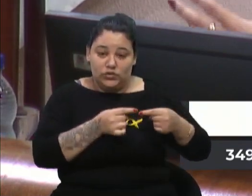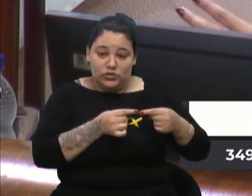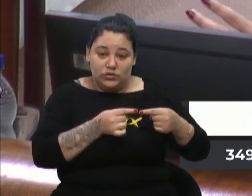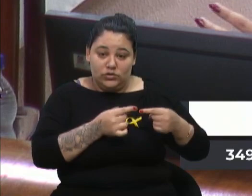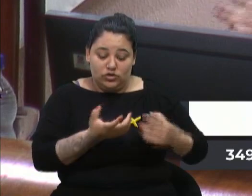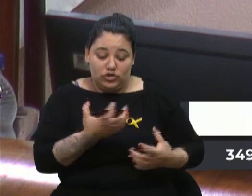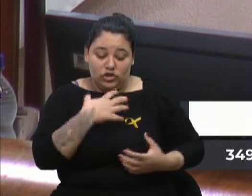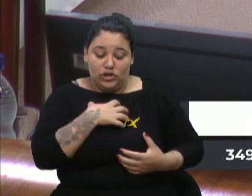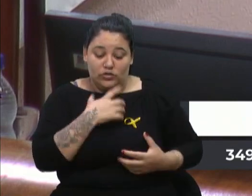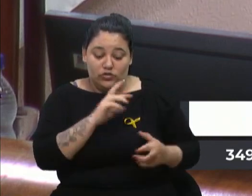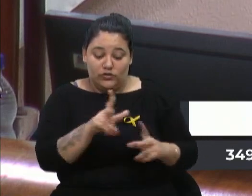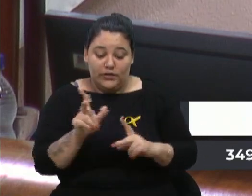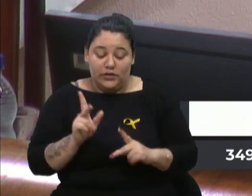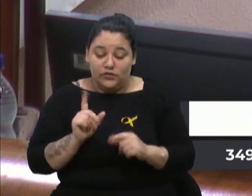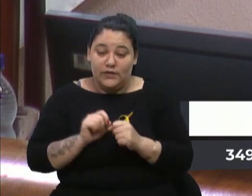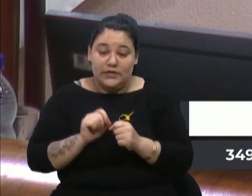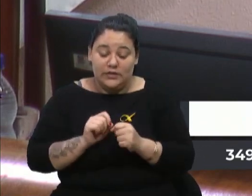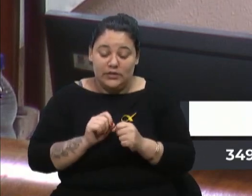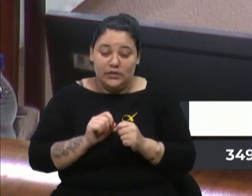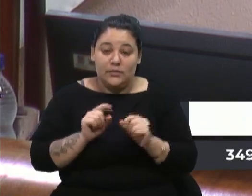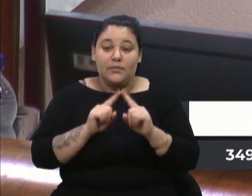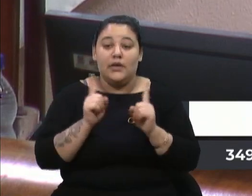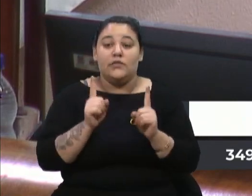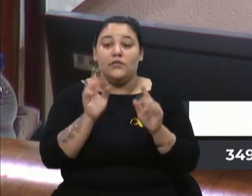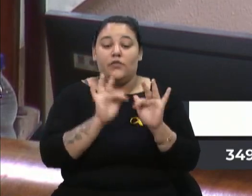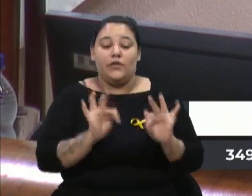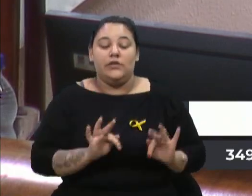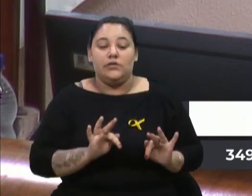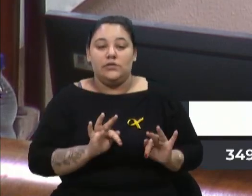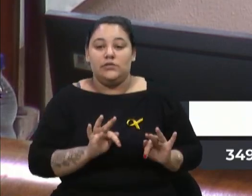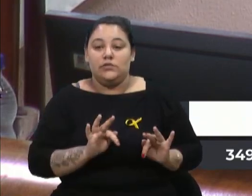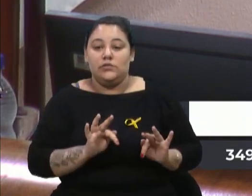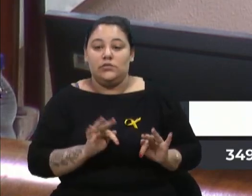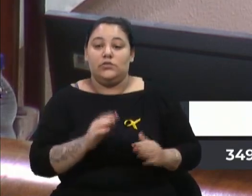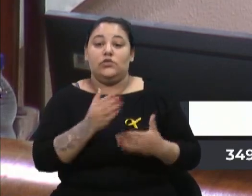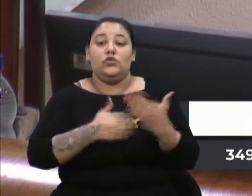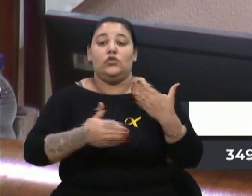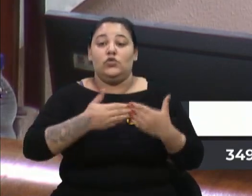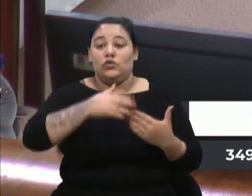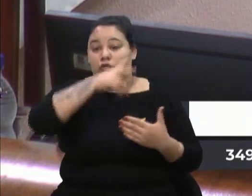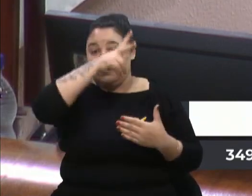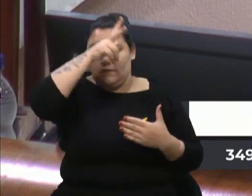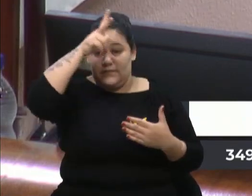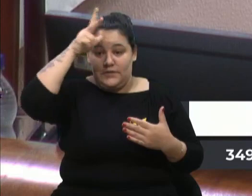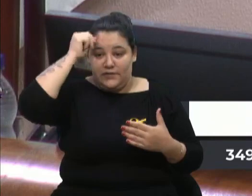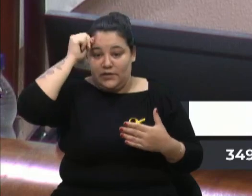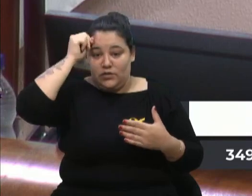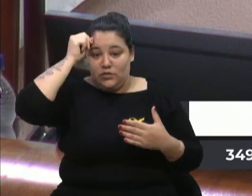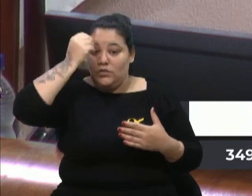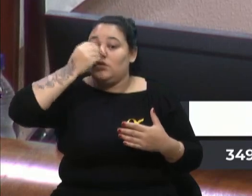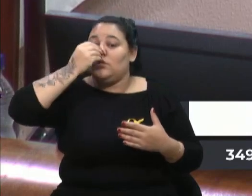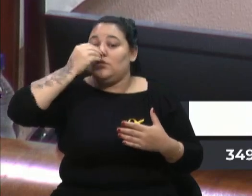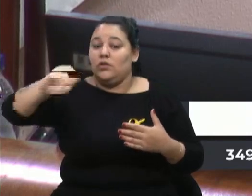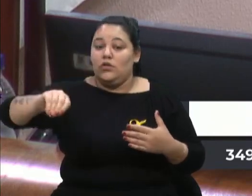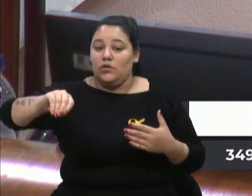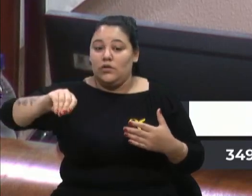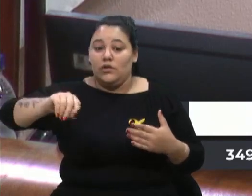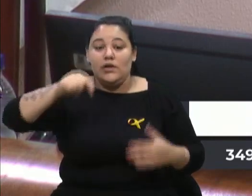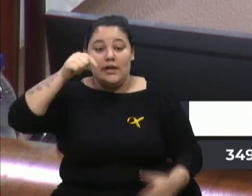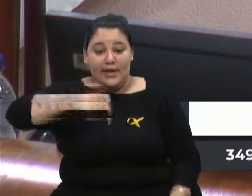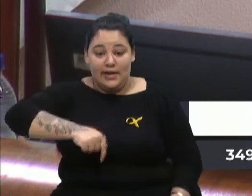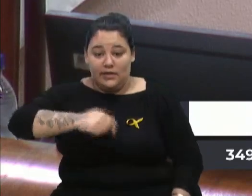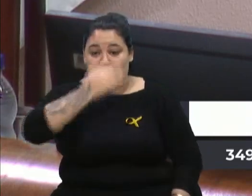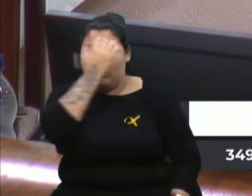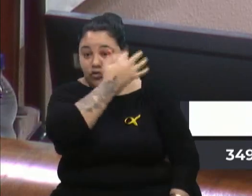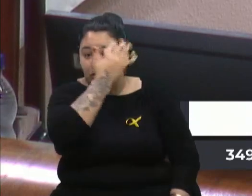de fazer. Mas eu fico muito feliz quando eu ouço dizer, todos os prefeitos jogaram para frente. Este prefeito que está neste momento